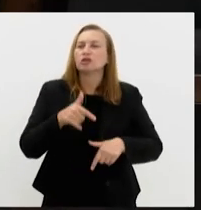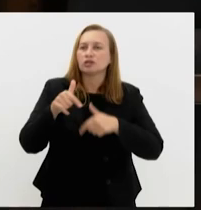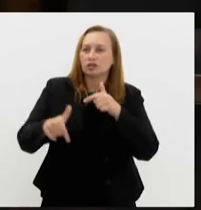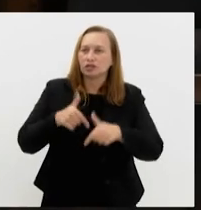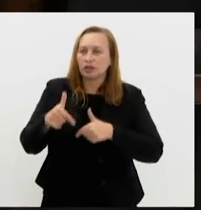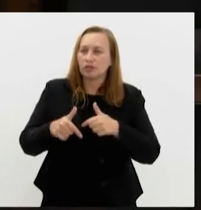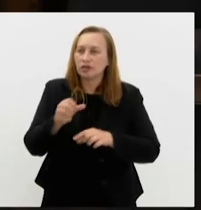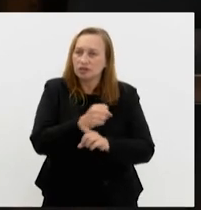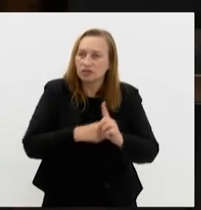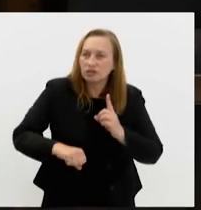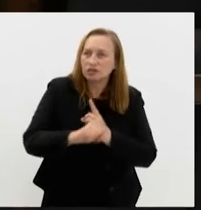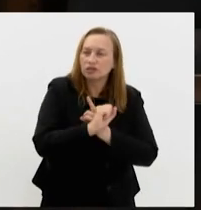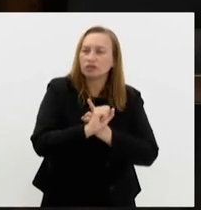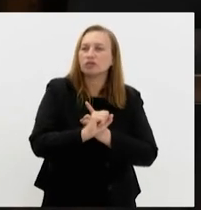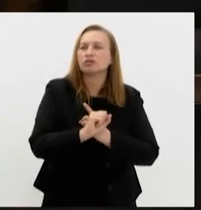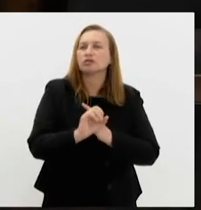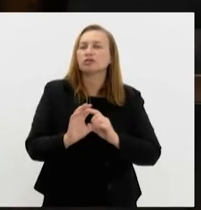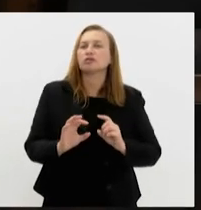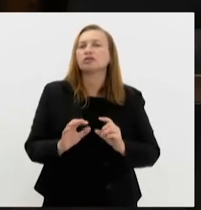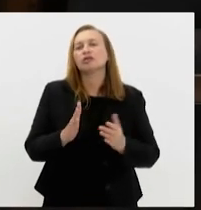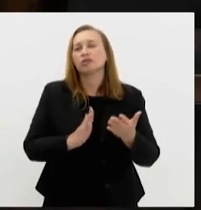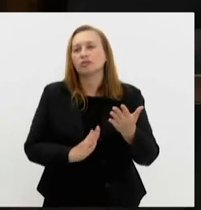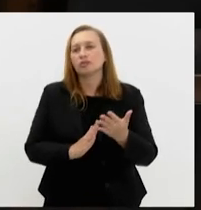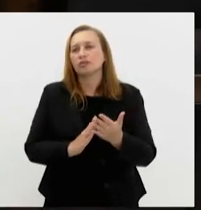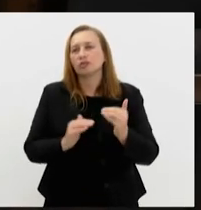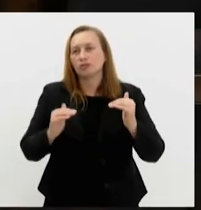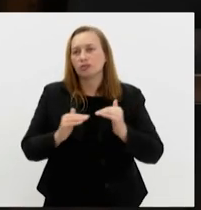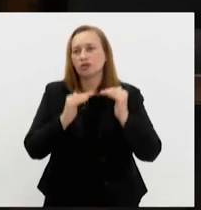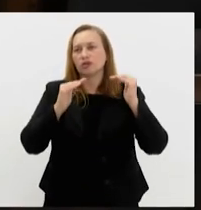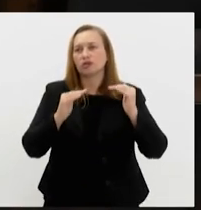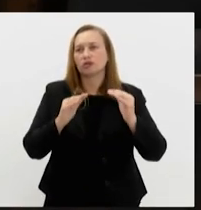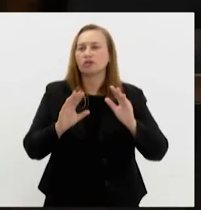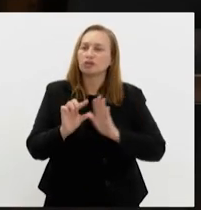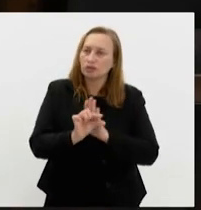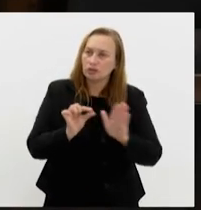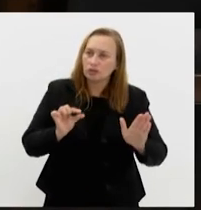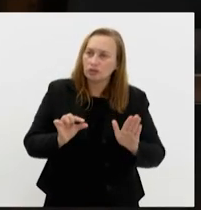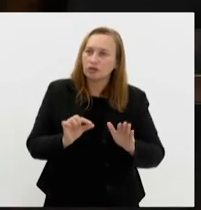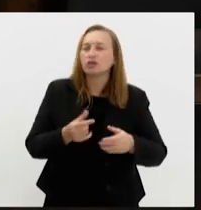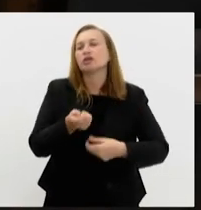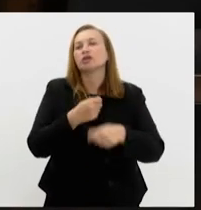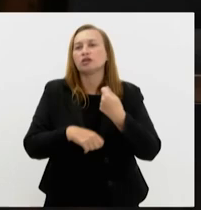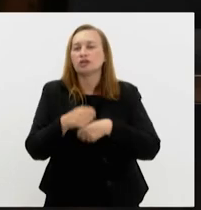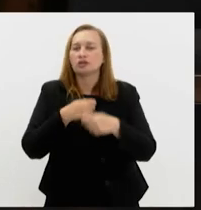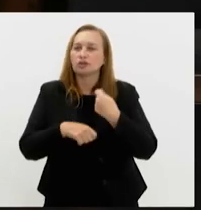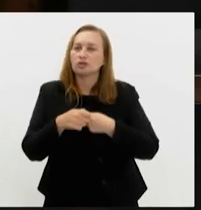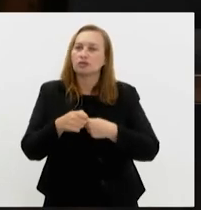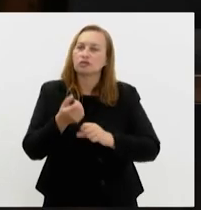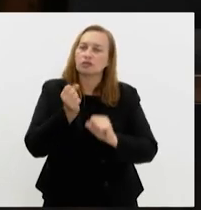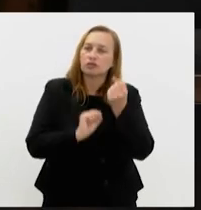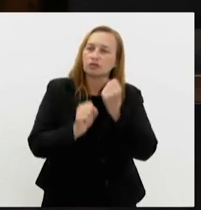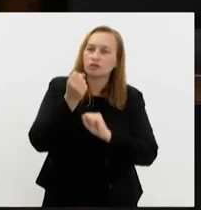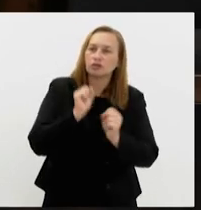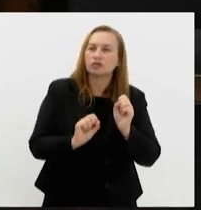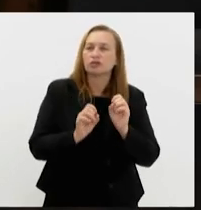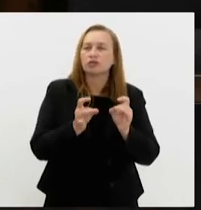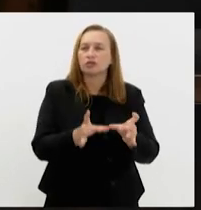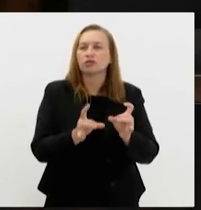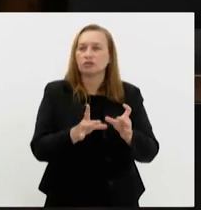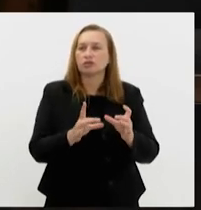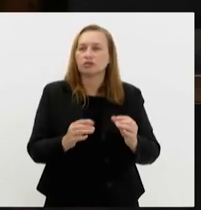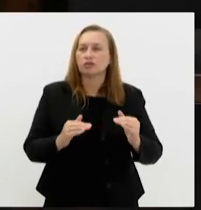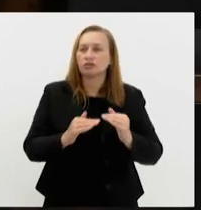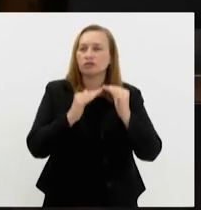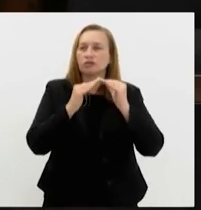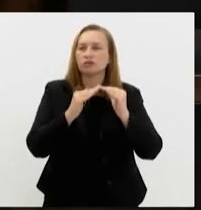Legislação Social e Seguridade Social favorável, com emenda de Economia, Indústria e Comércio favorável, com